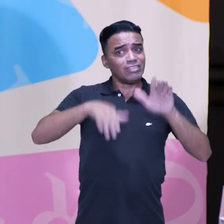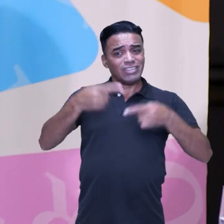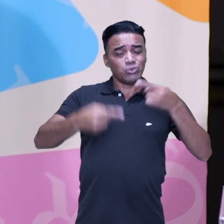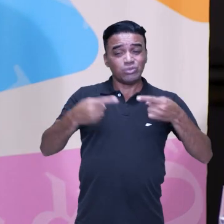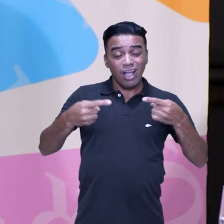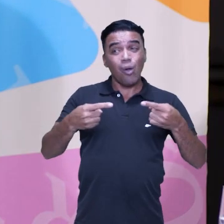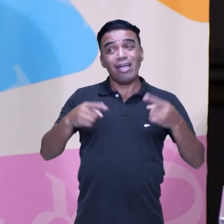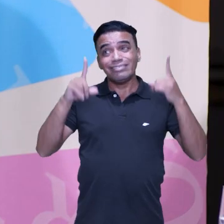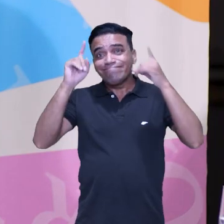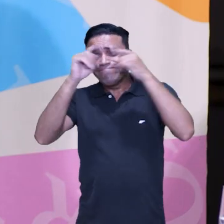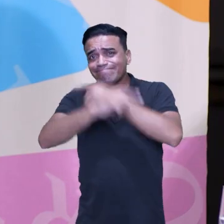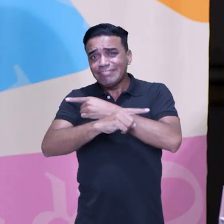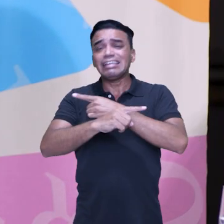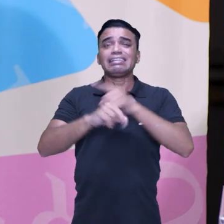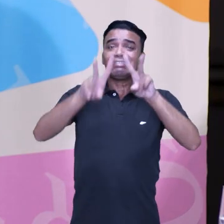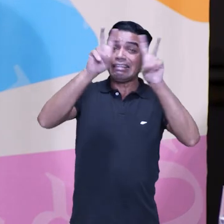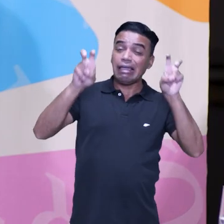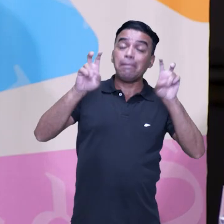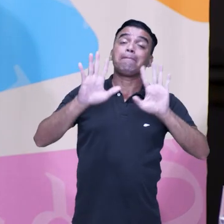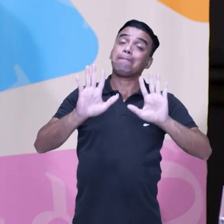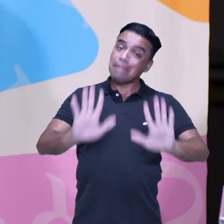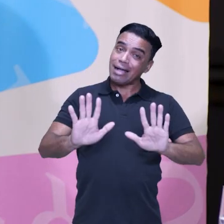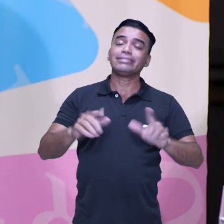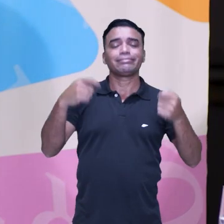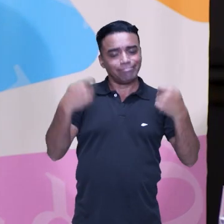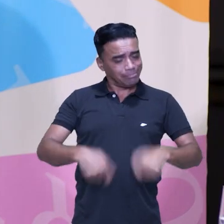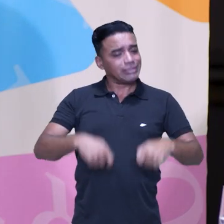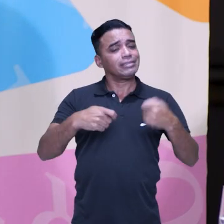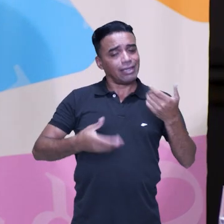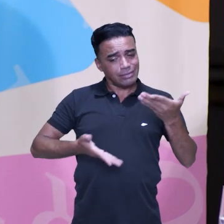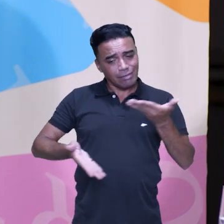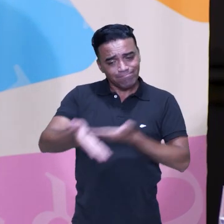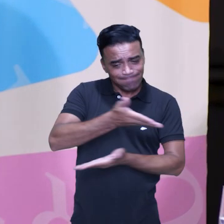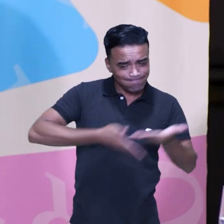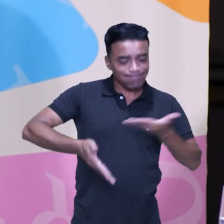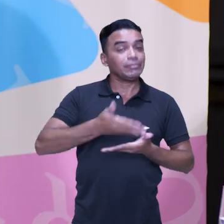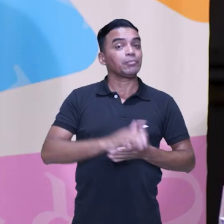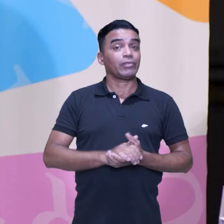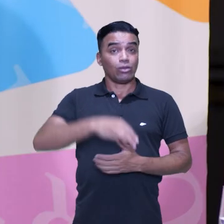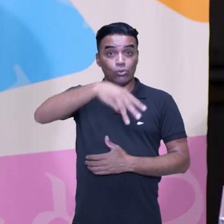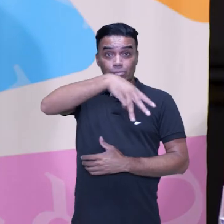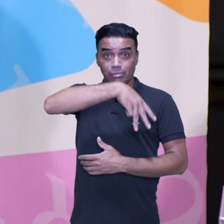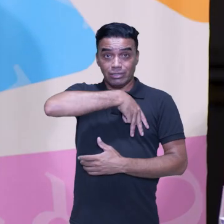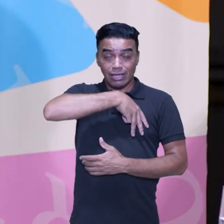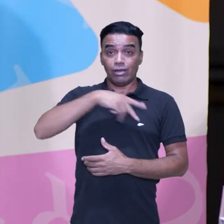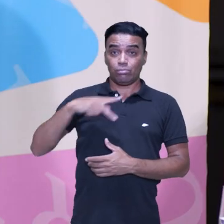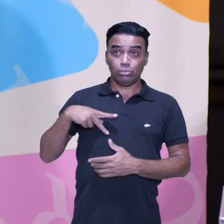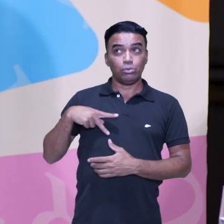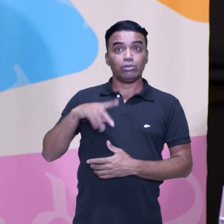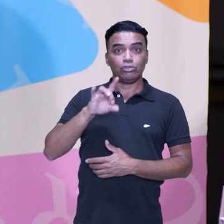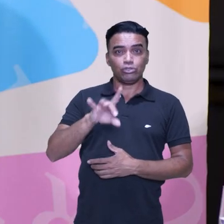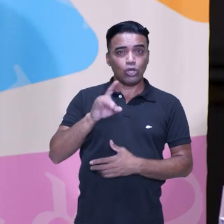indigesta, mas que é necessária. E o Ministério Público, não só por meio de